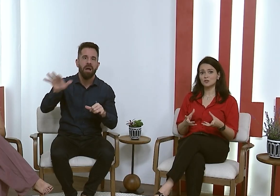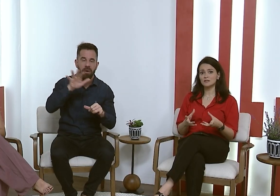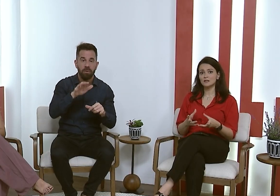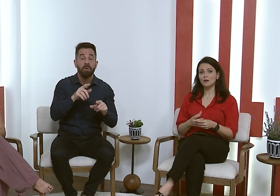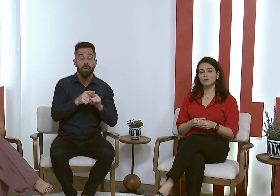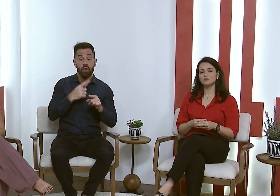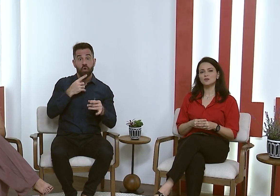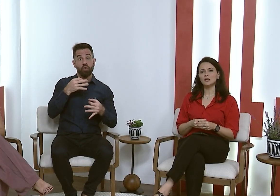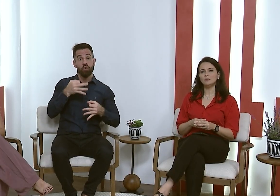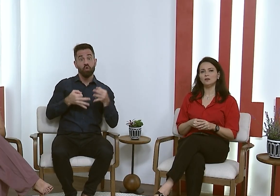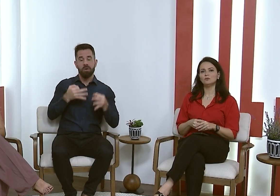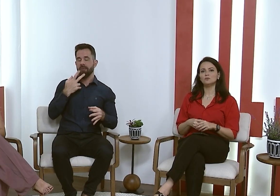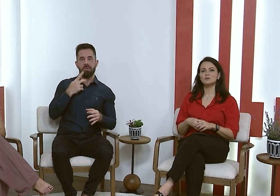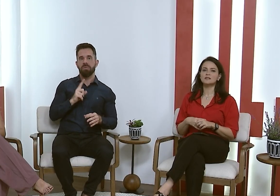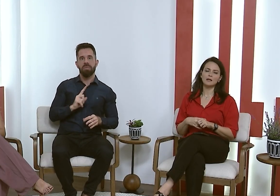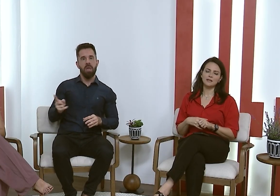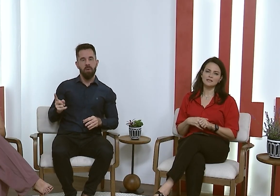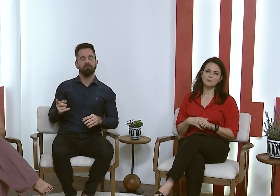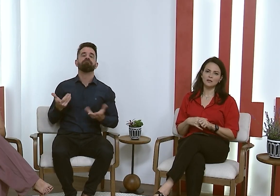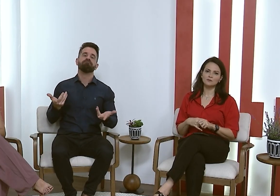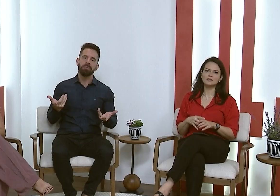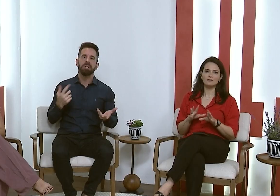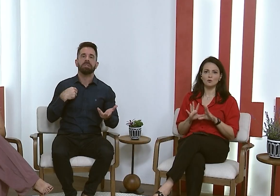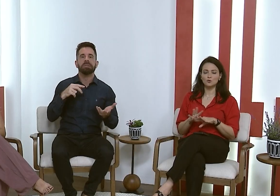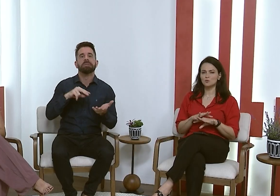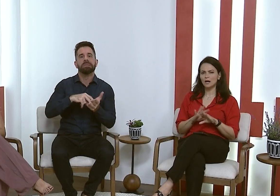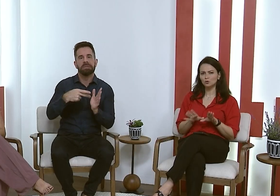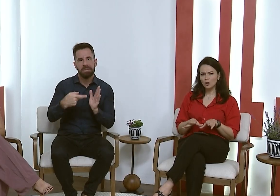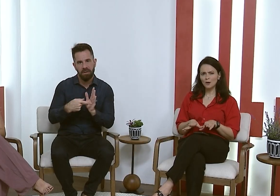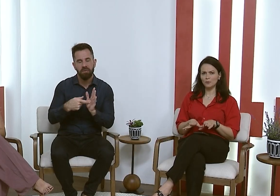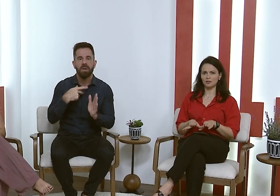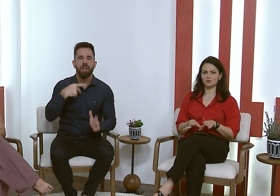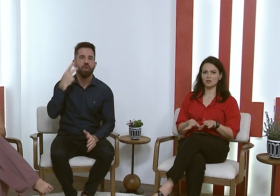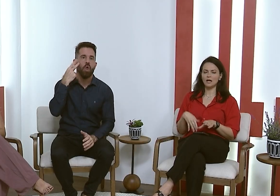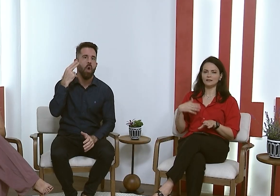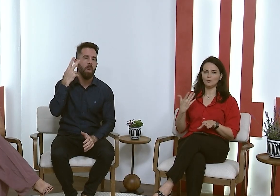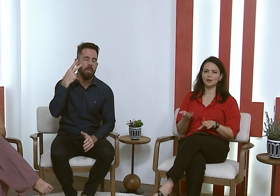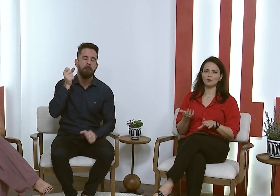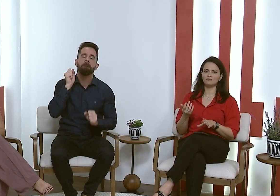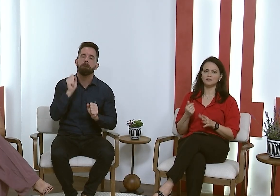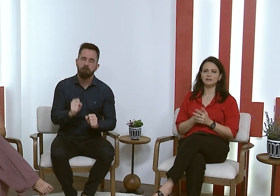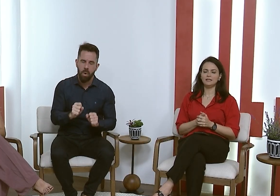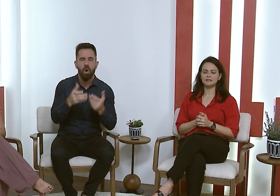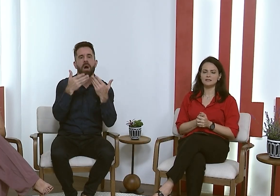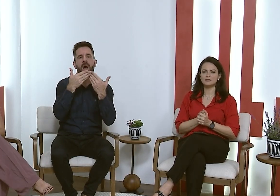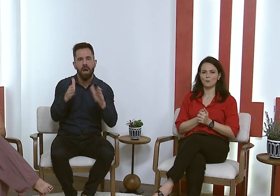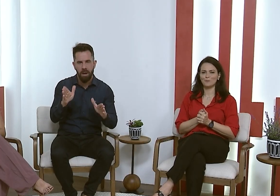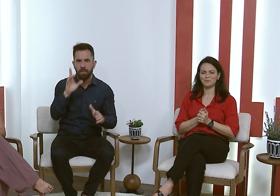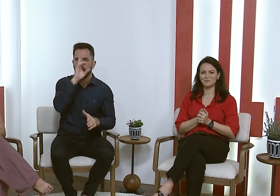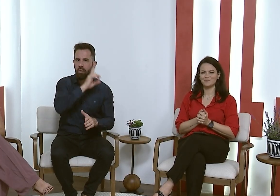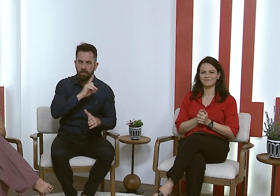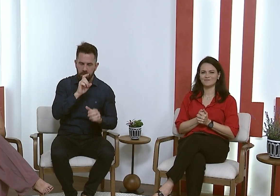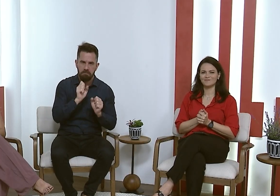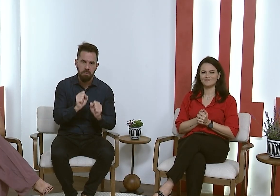da Justiça, o funcionamento dos estabelecimentos deve continuar normalmente até uma nova